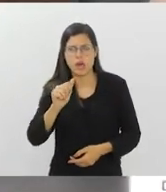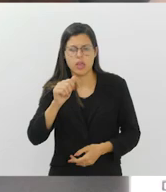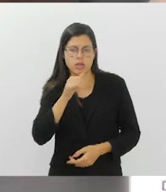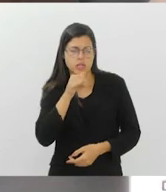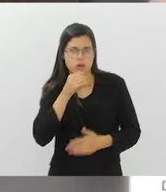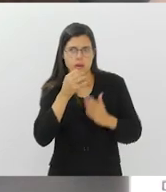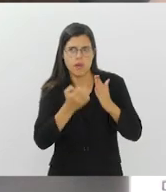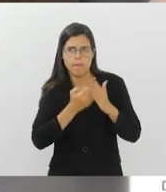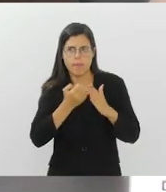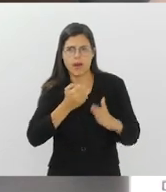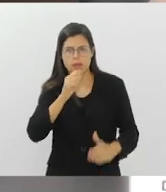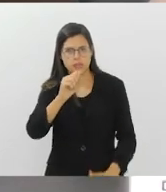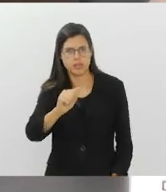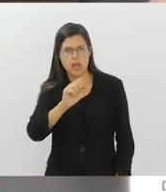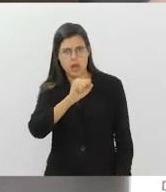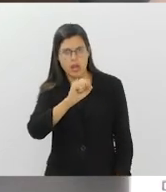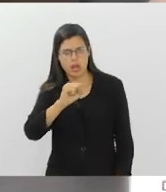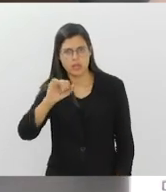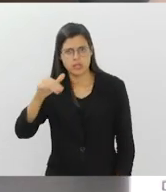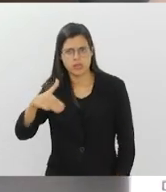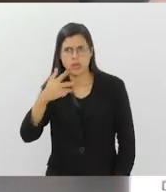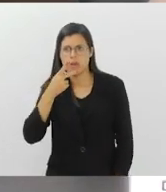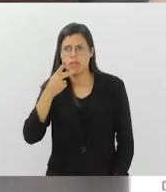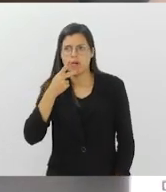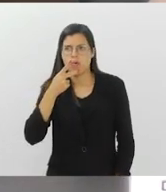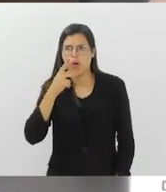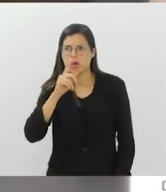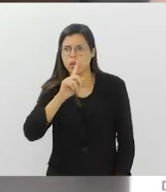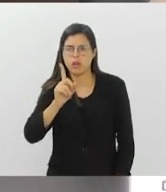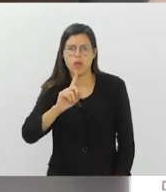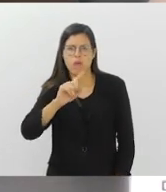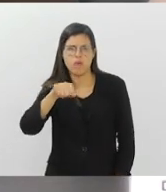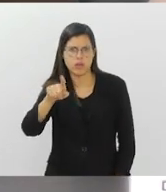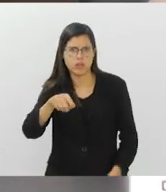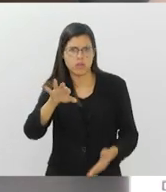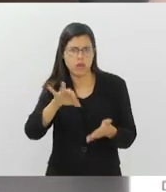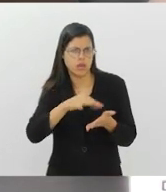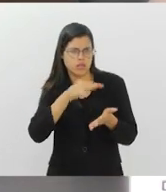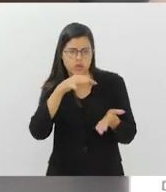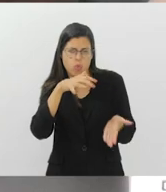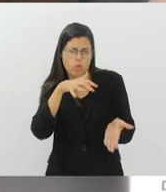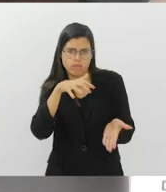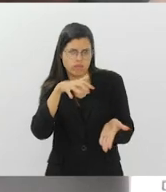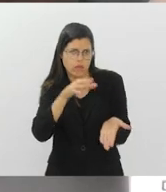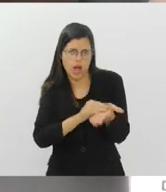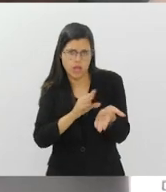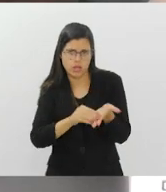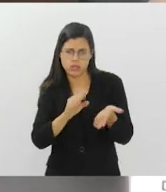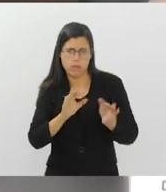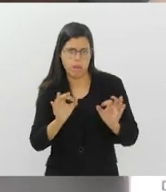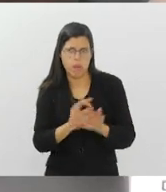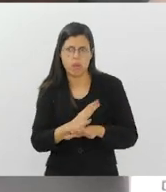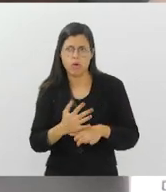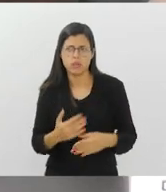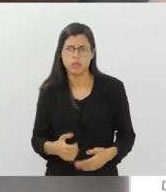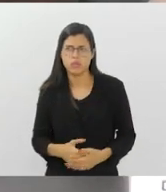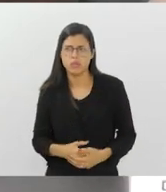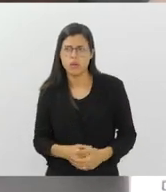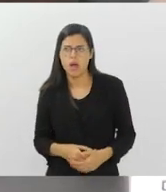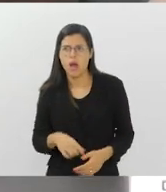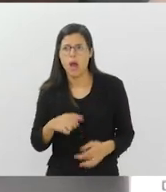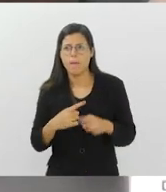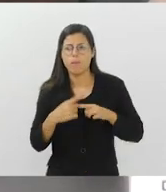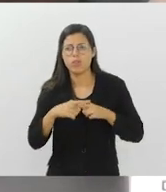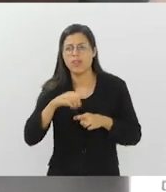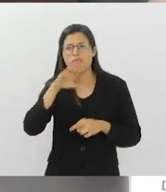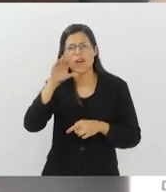data tal que não vai cancelar, mas, bom, assinou. Presidente. Ata. Acabou. Presidente. Não tem mais essa história que está acontecendo aqui. Ah, mas falou